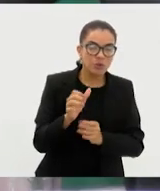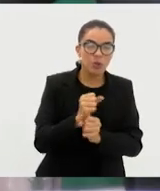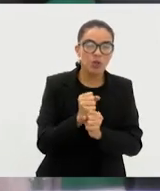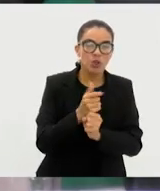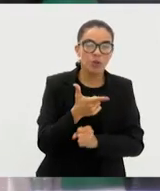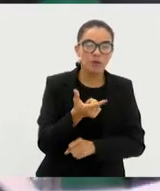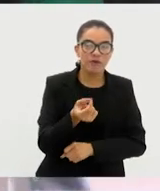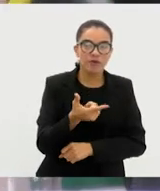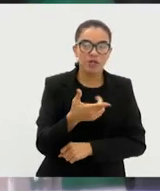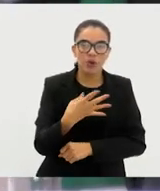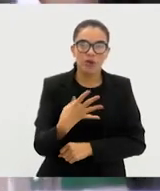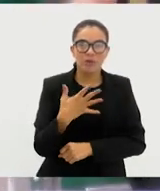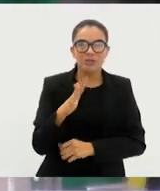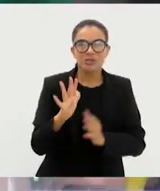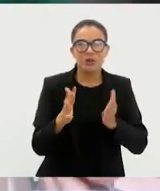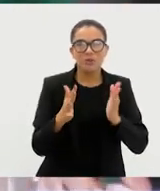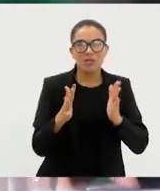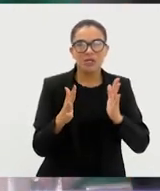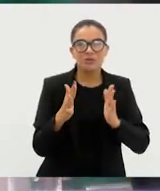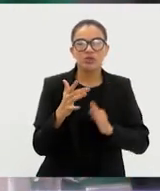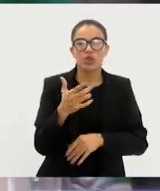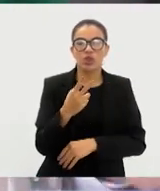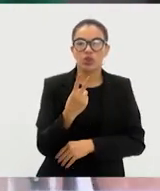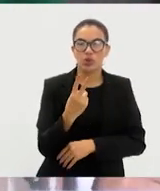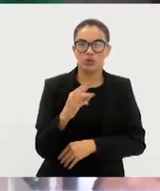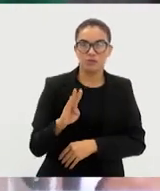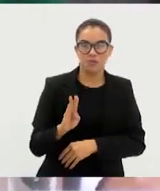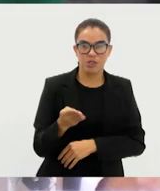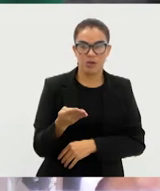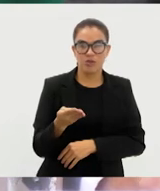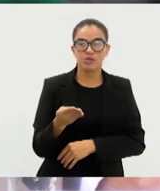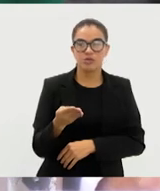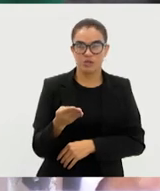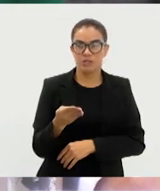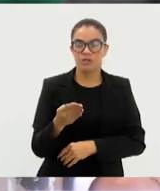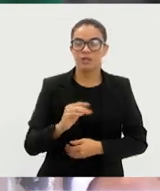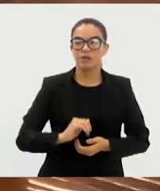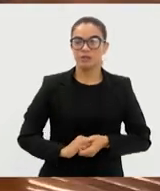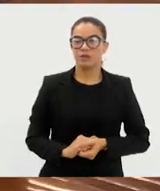mas acho que é algo em torno de 2 bilhões. Presidente,